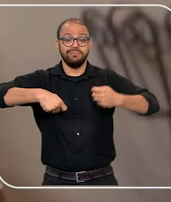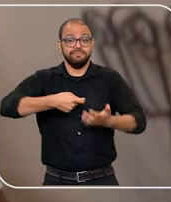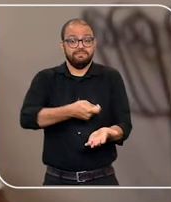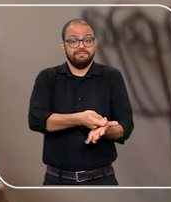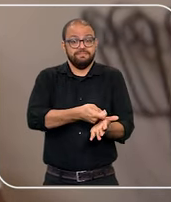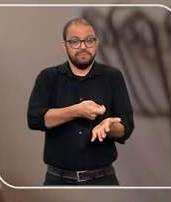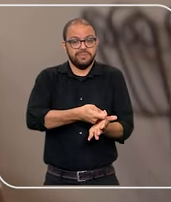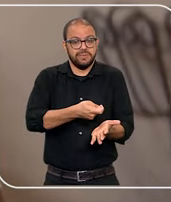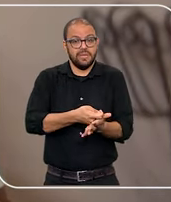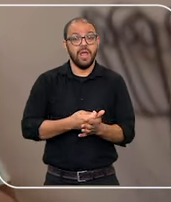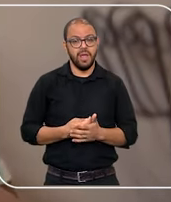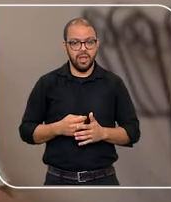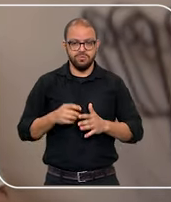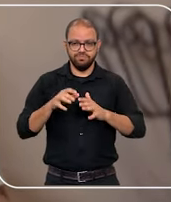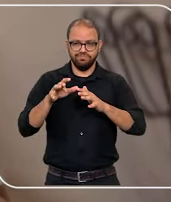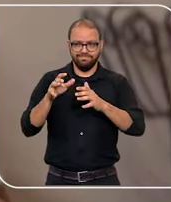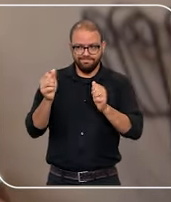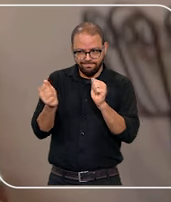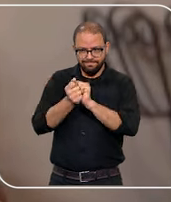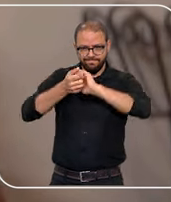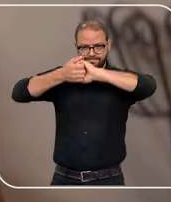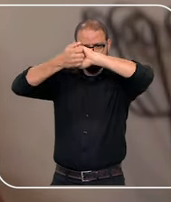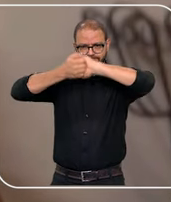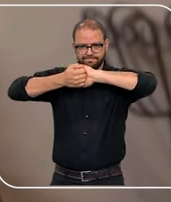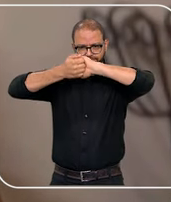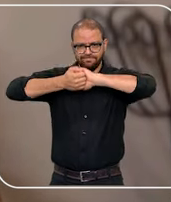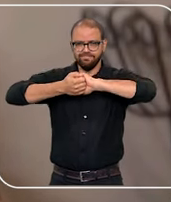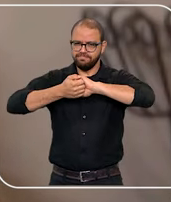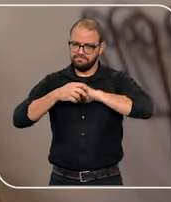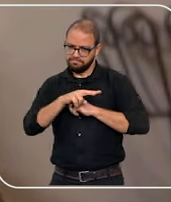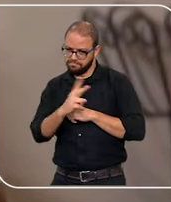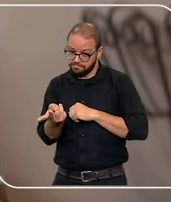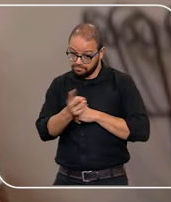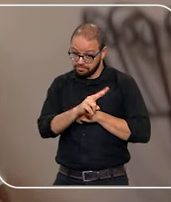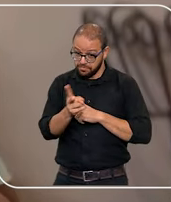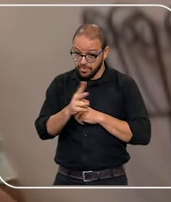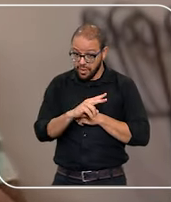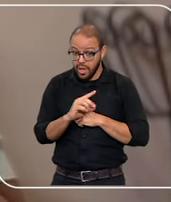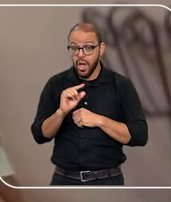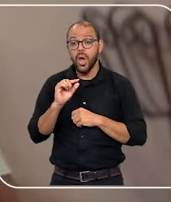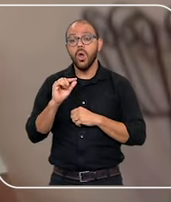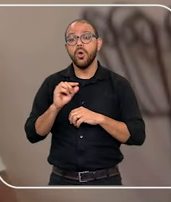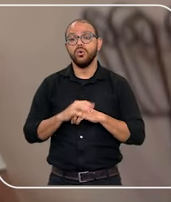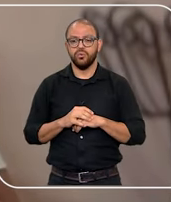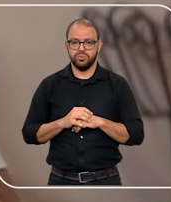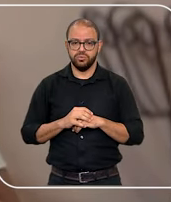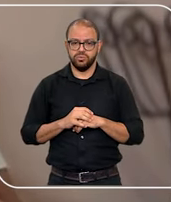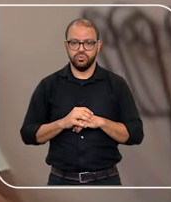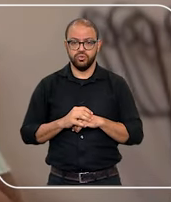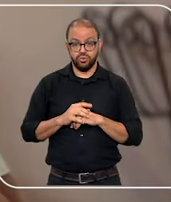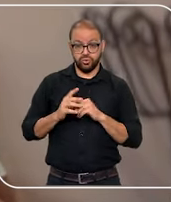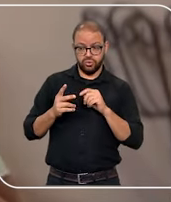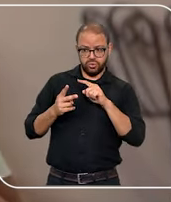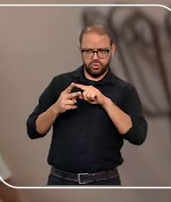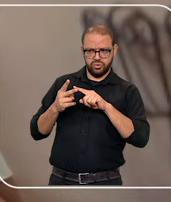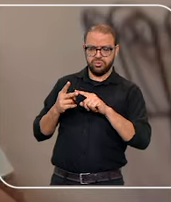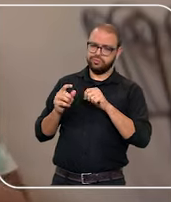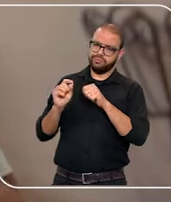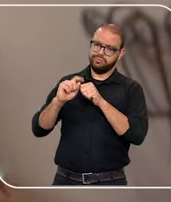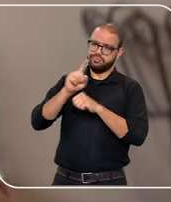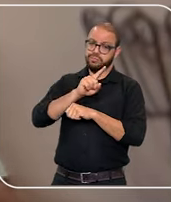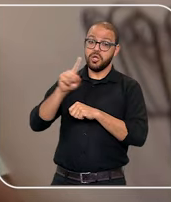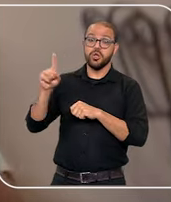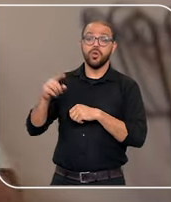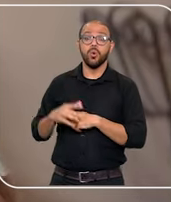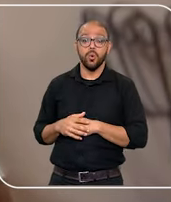a obrigatoriedade, as audiências de conciliação ou de mediação não serão realizadas em 2 casos,